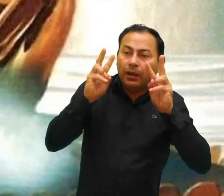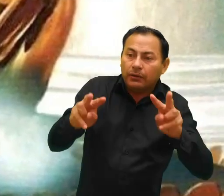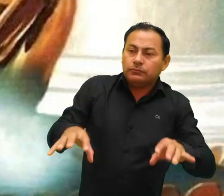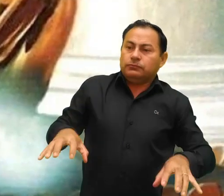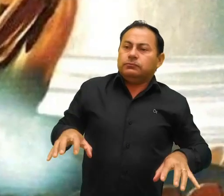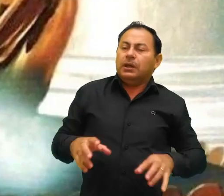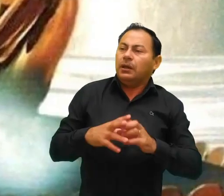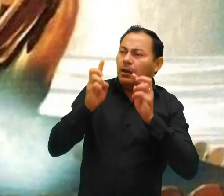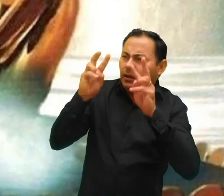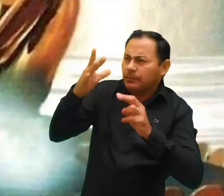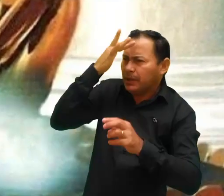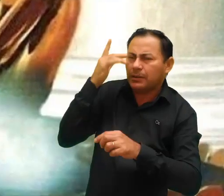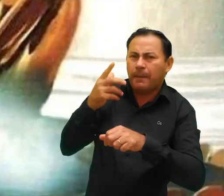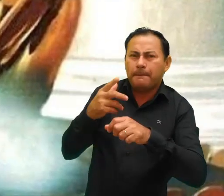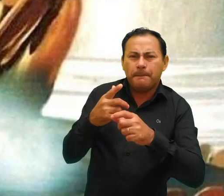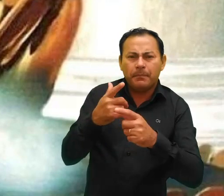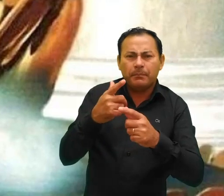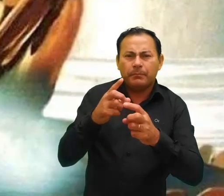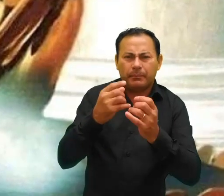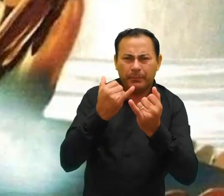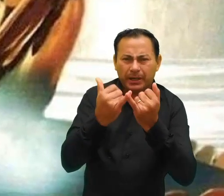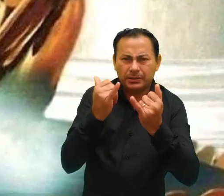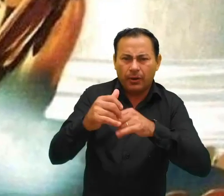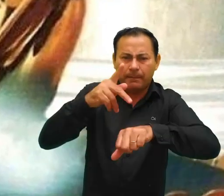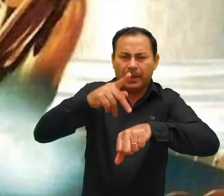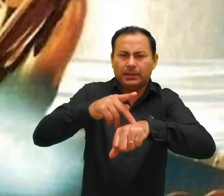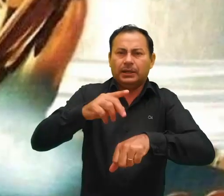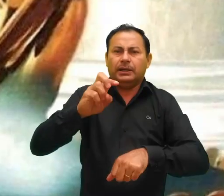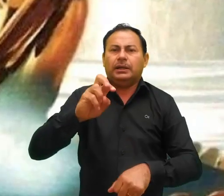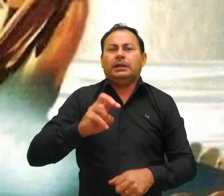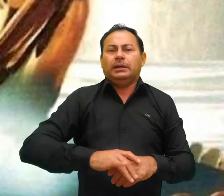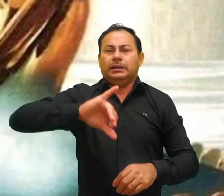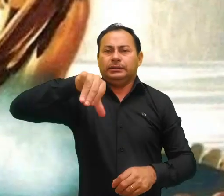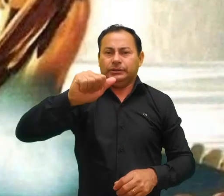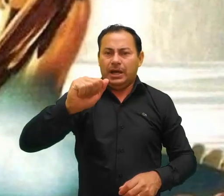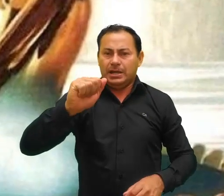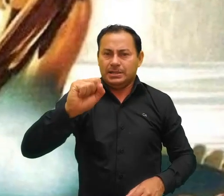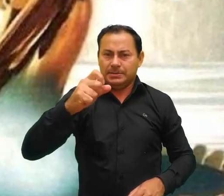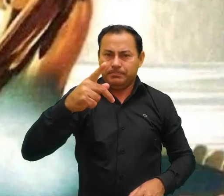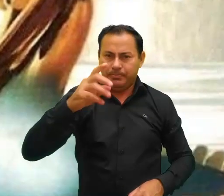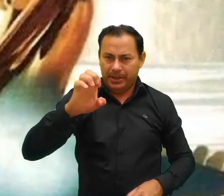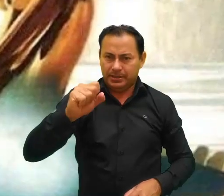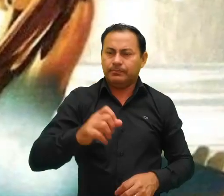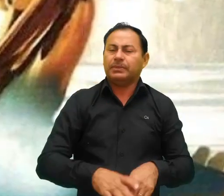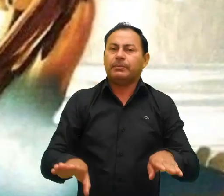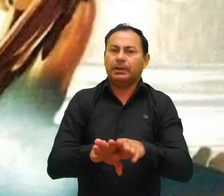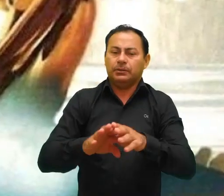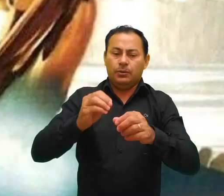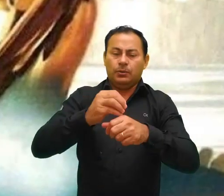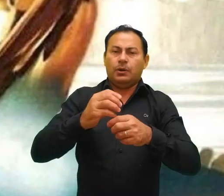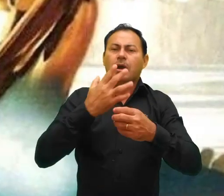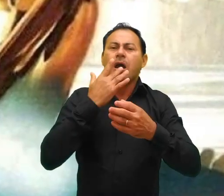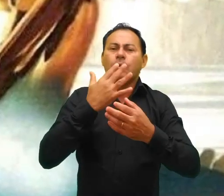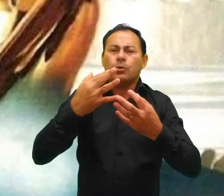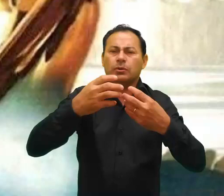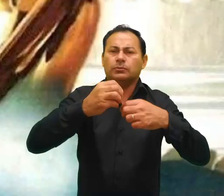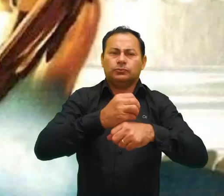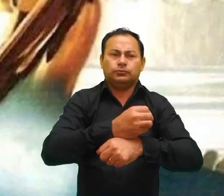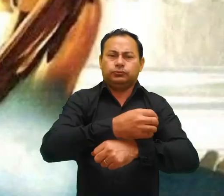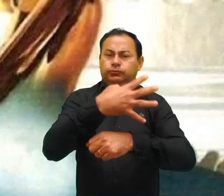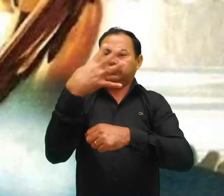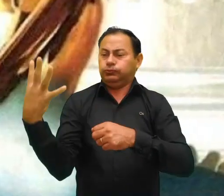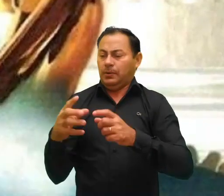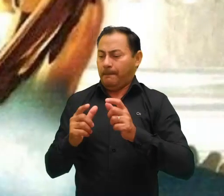sentado com aspecto semelhante às pedras jaspe e sardônio. Também havia um arco-íris ao redor do trono, como